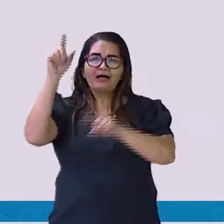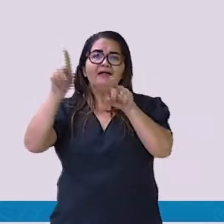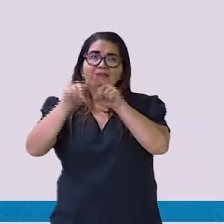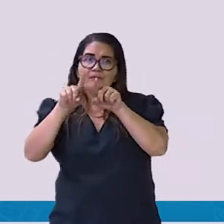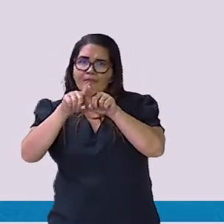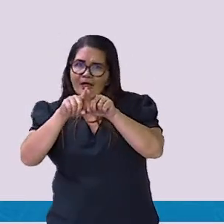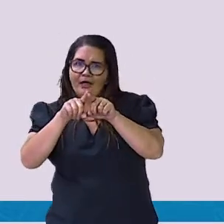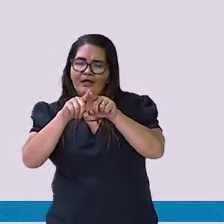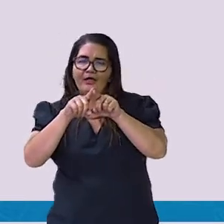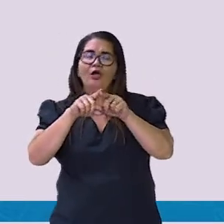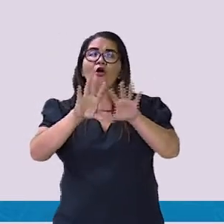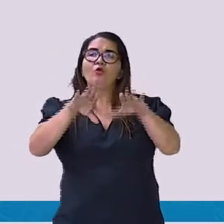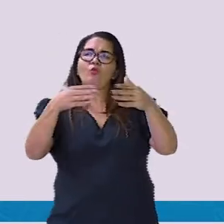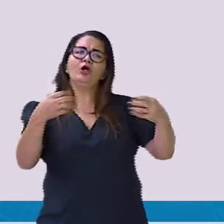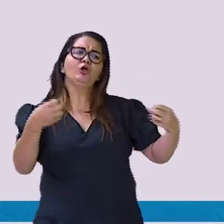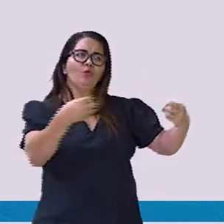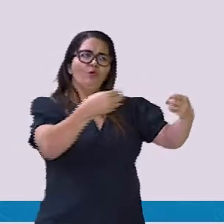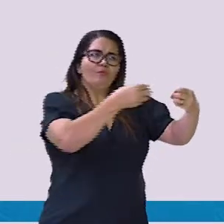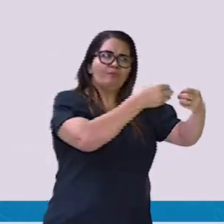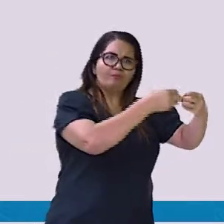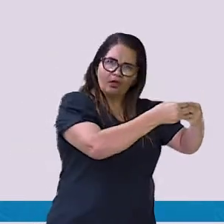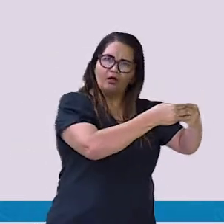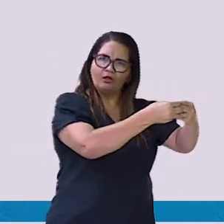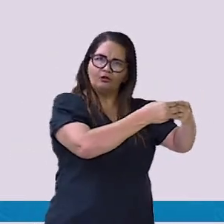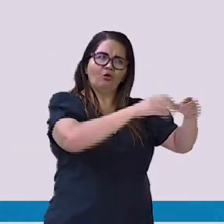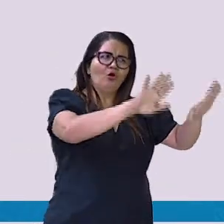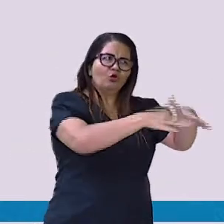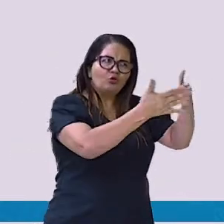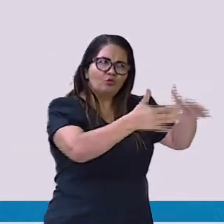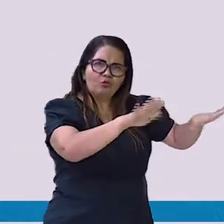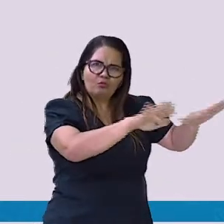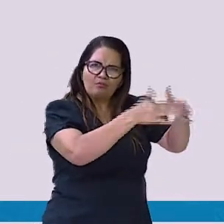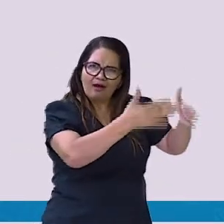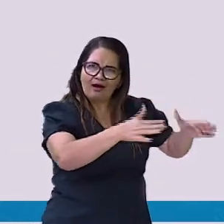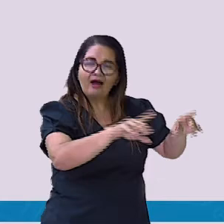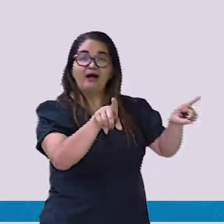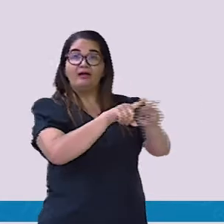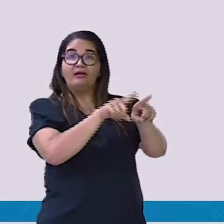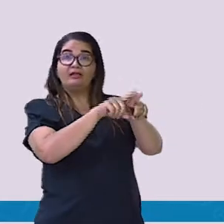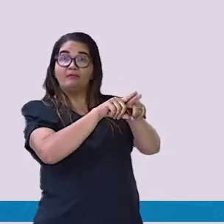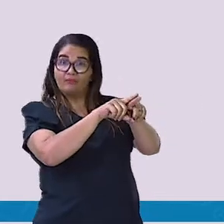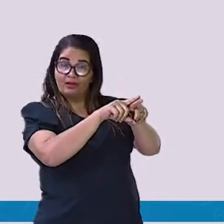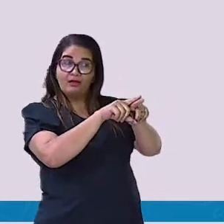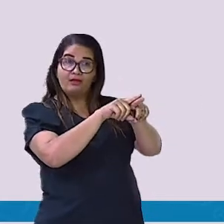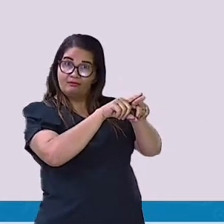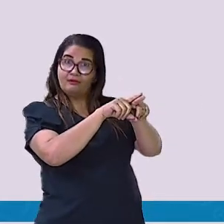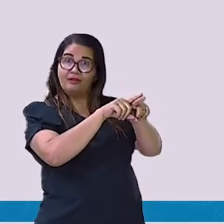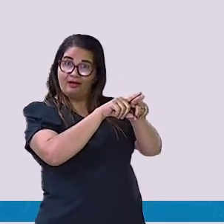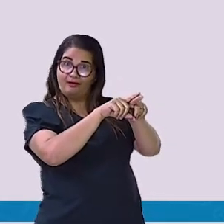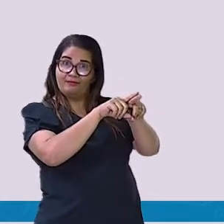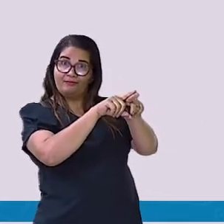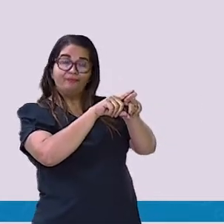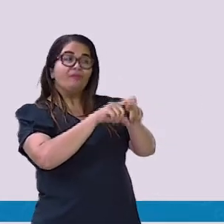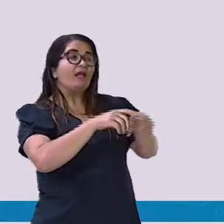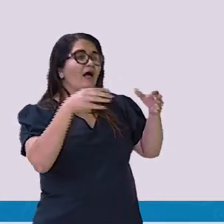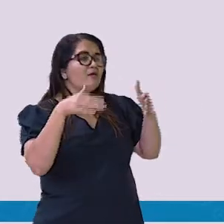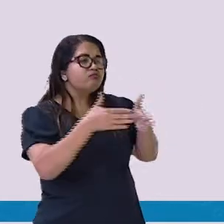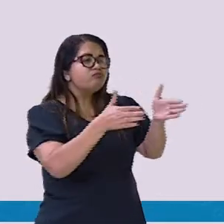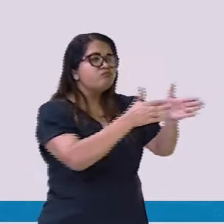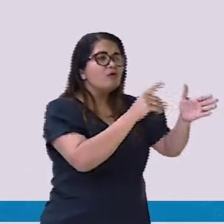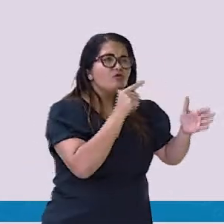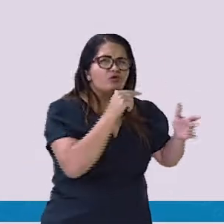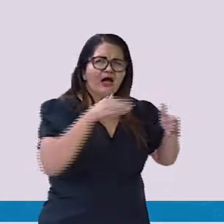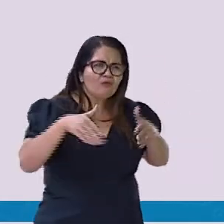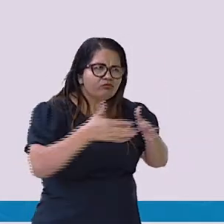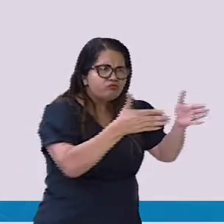mar Mediterrâneo está aqui, ó. Fala, Eliane, como que o Mediterrâneo está influenciando? Não, é porque são as